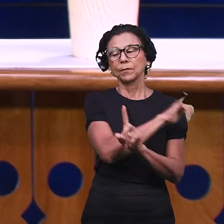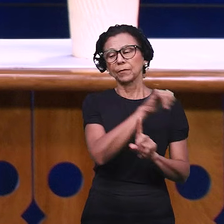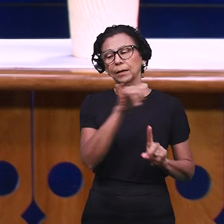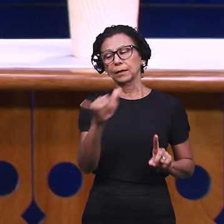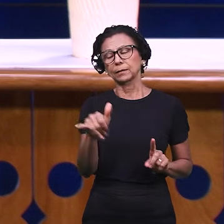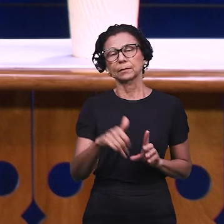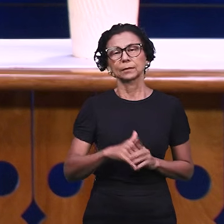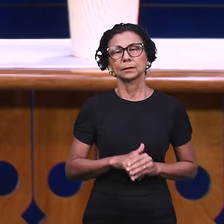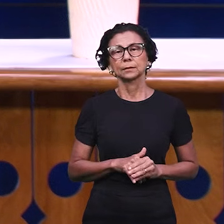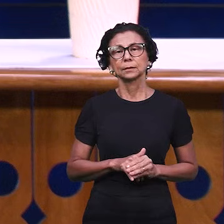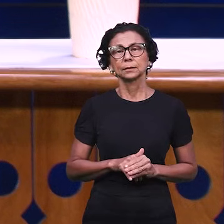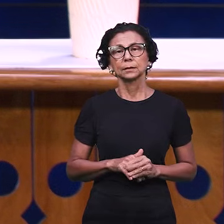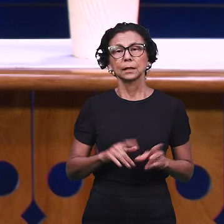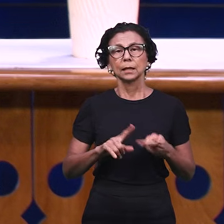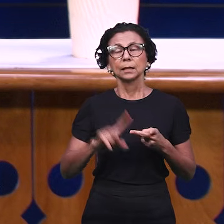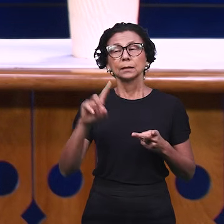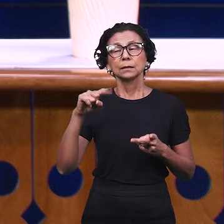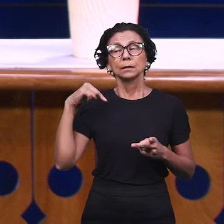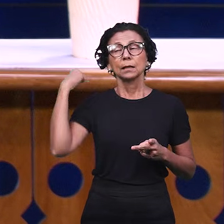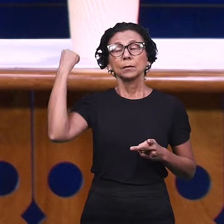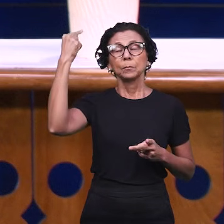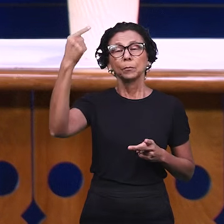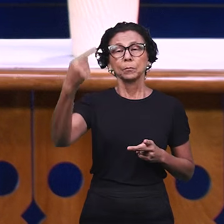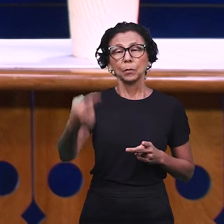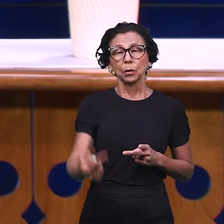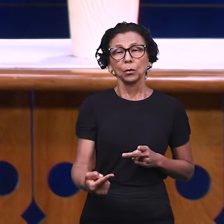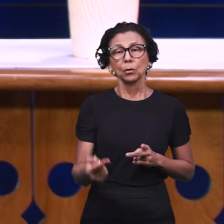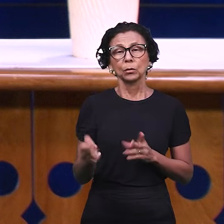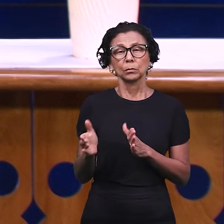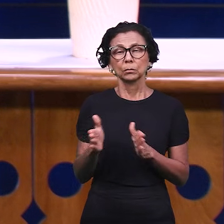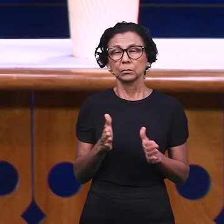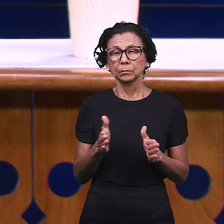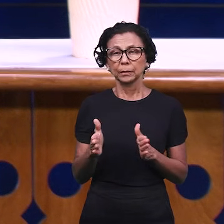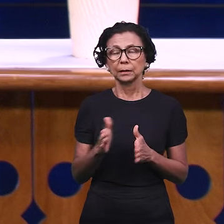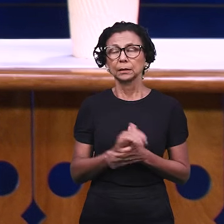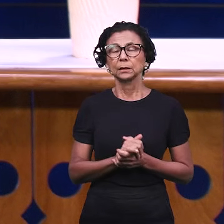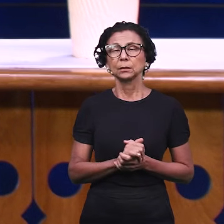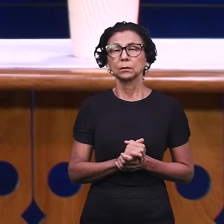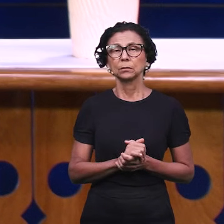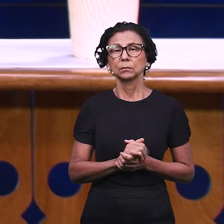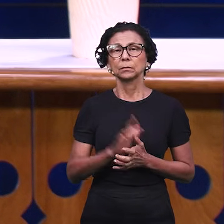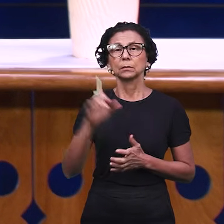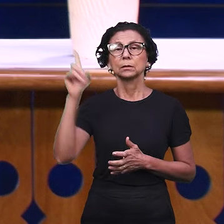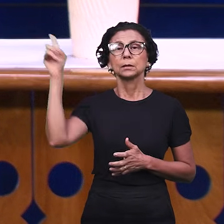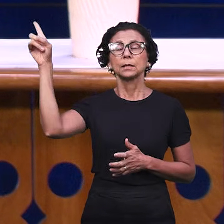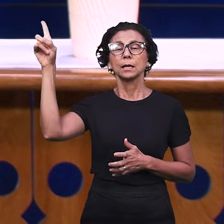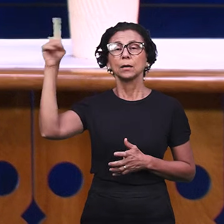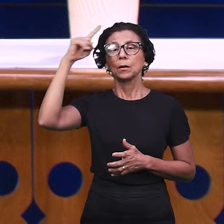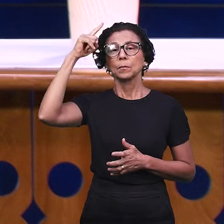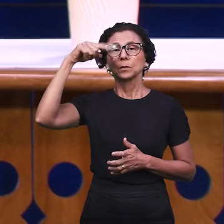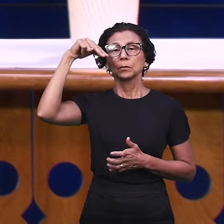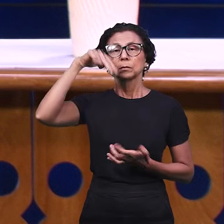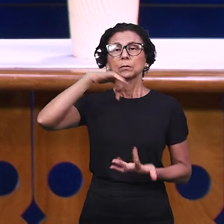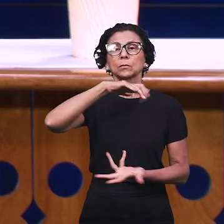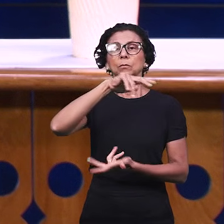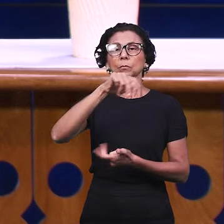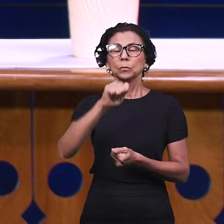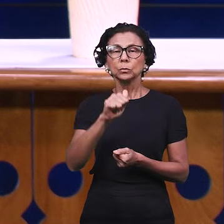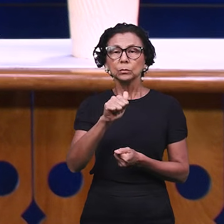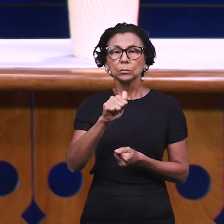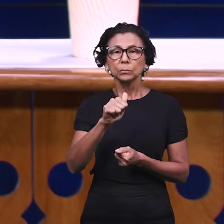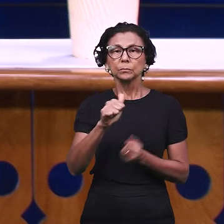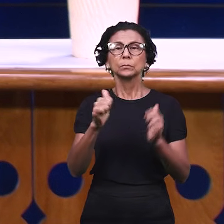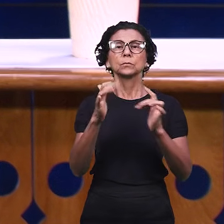Através do seu Espírito Santo. Então, o Senhor Jesus, que Ele é o cabeça, Ele é o governo da igreja, Ele que